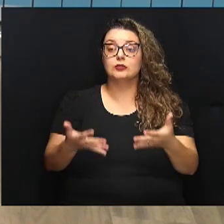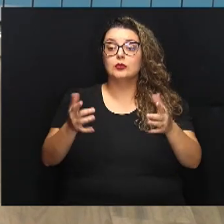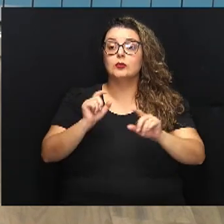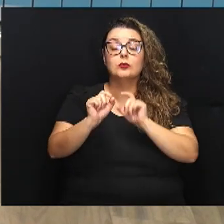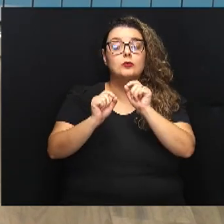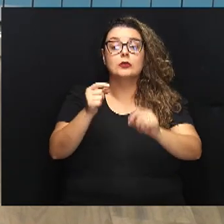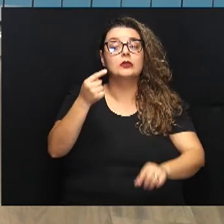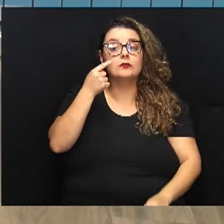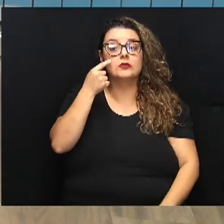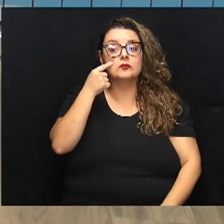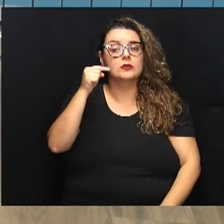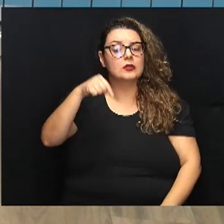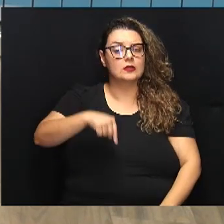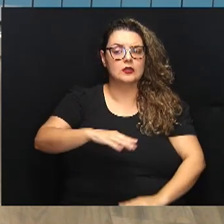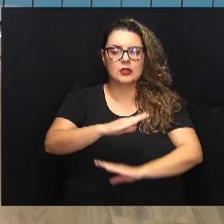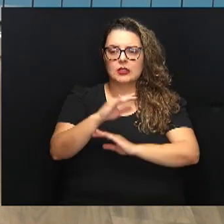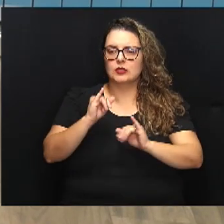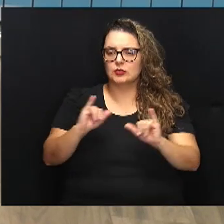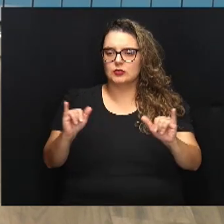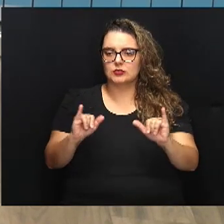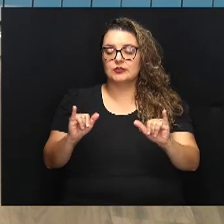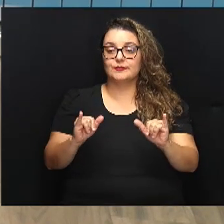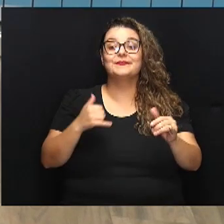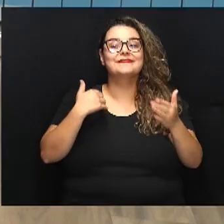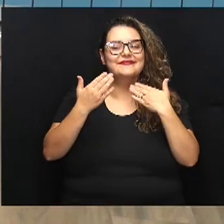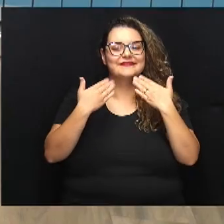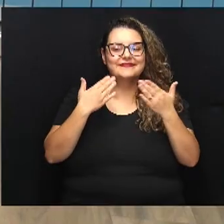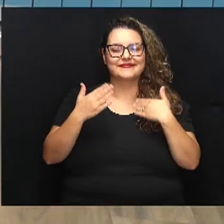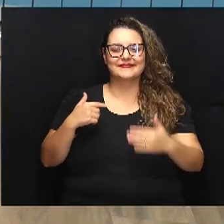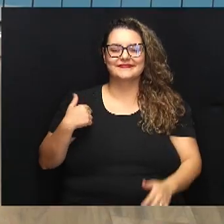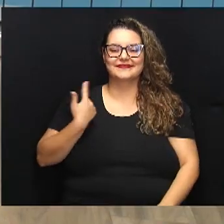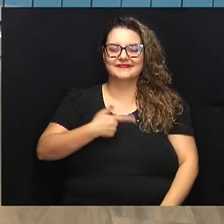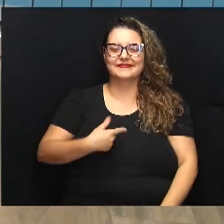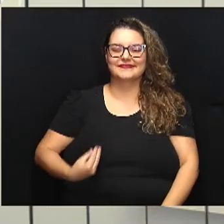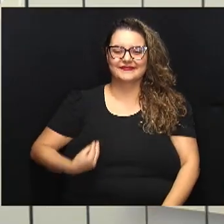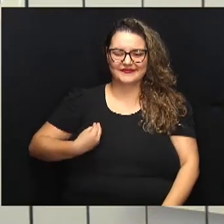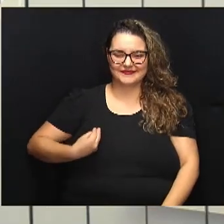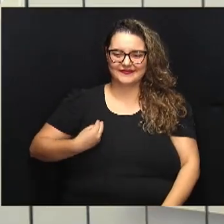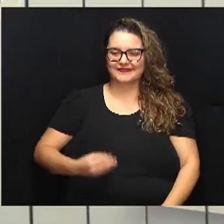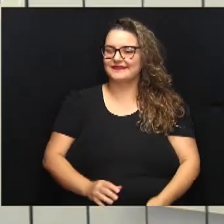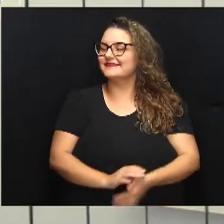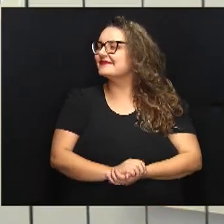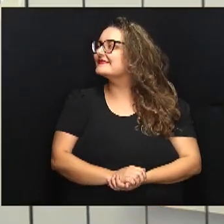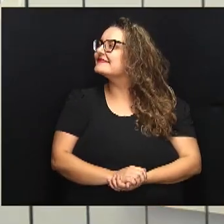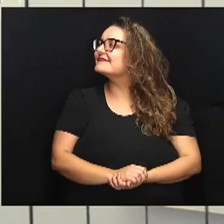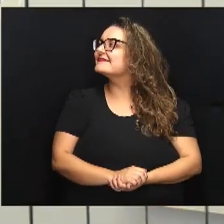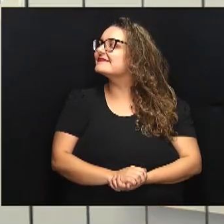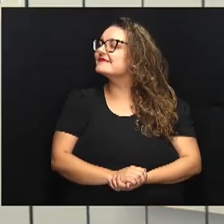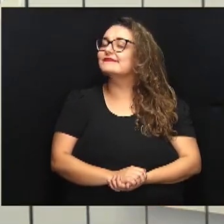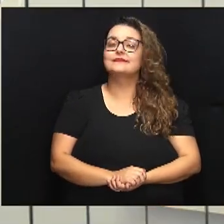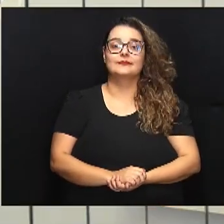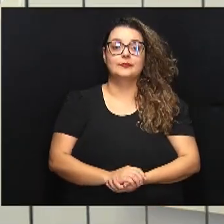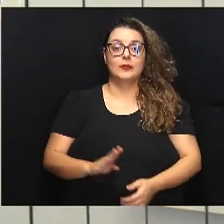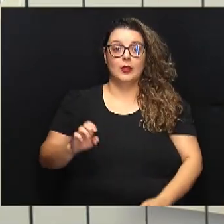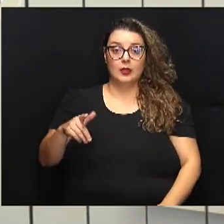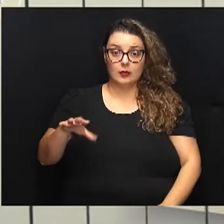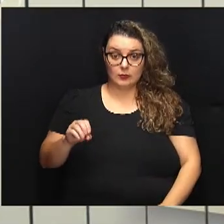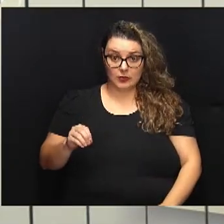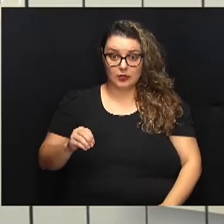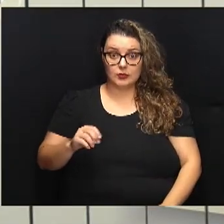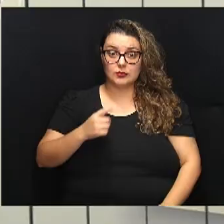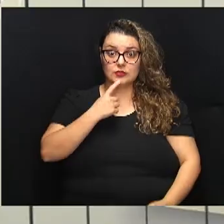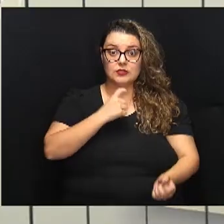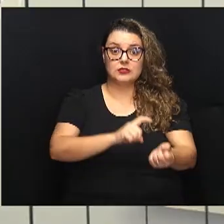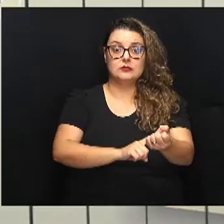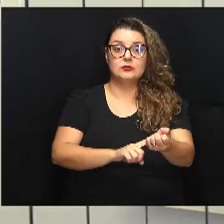construtiva, o que você quer assistir aqui no nosso telejornal, que a gente conversa ao vivo. Banco de sangue do Hemocentro